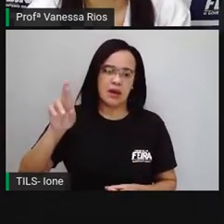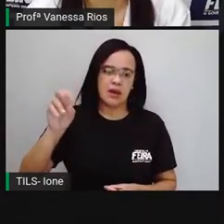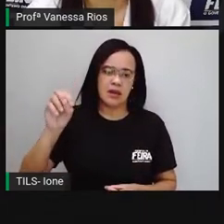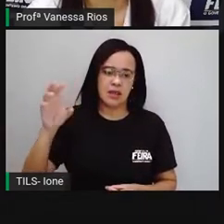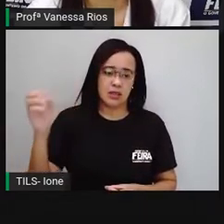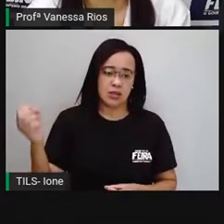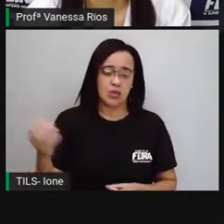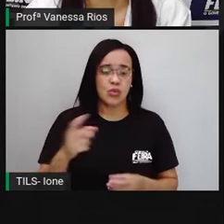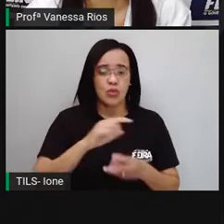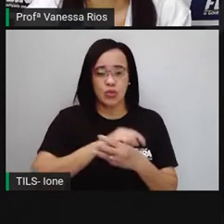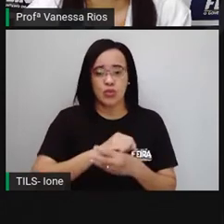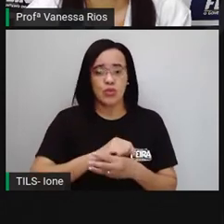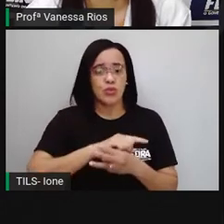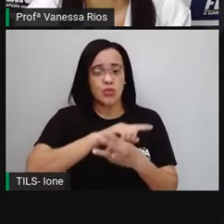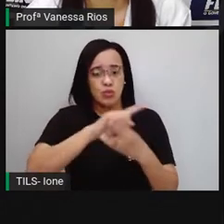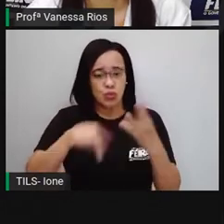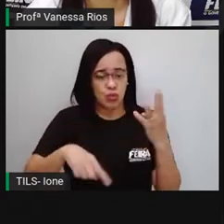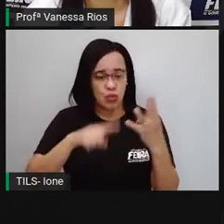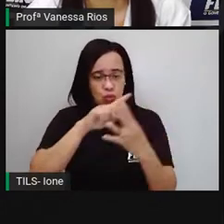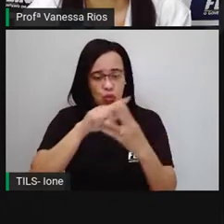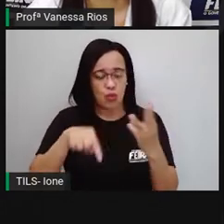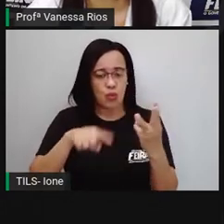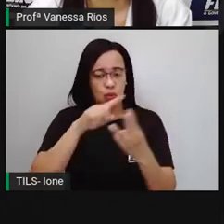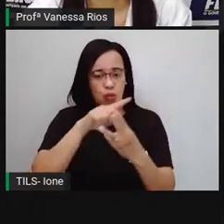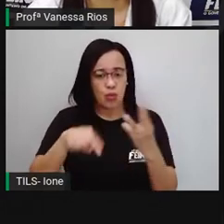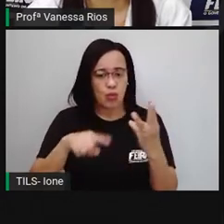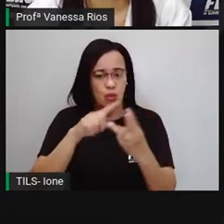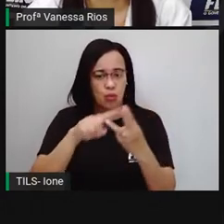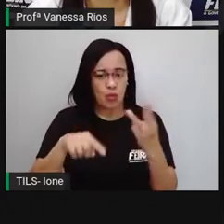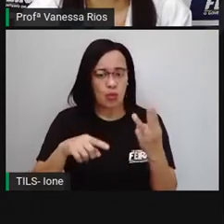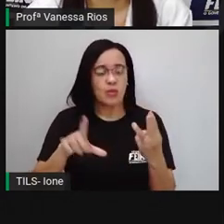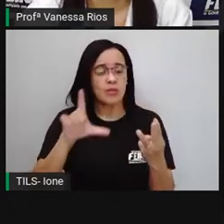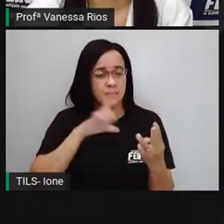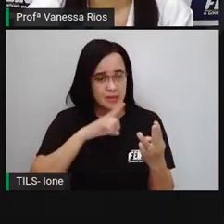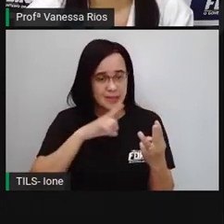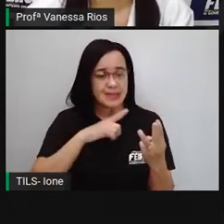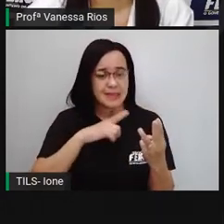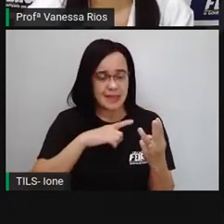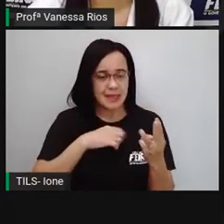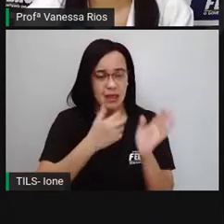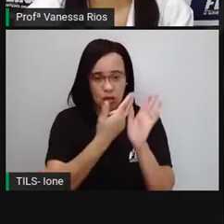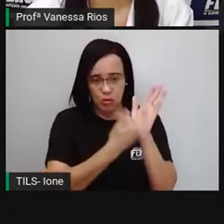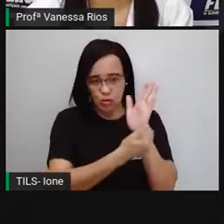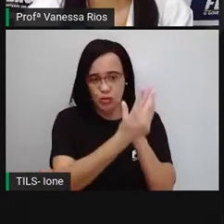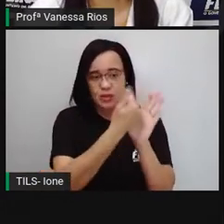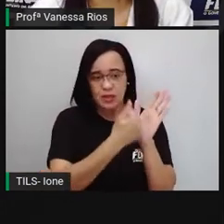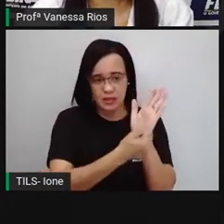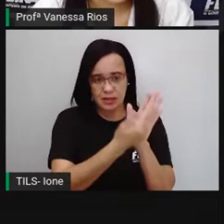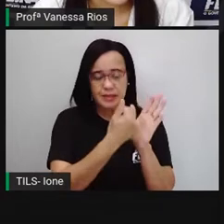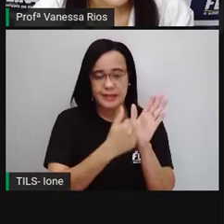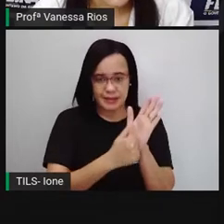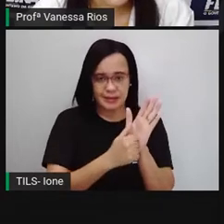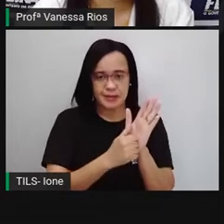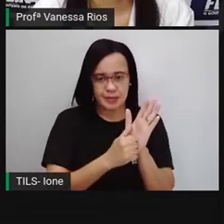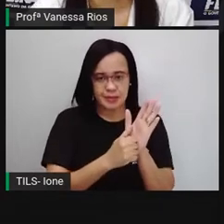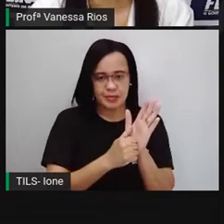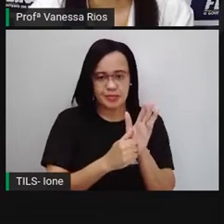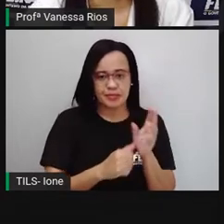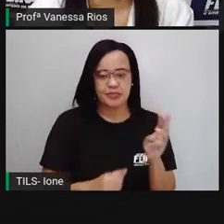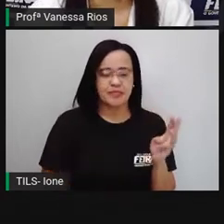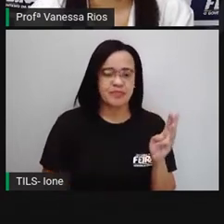vértice. E isso, os poliedros, eles são formados aí, ó, por figuras